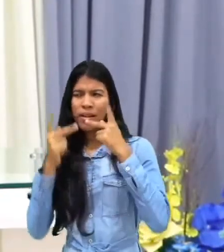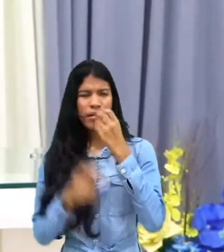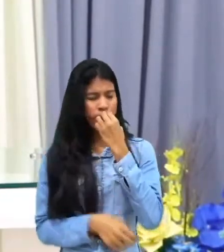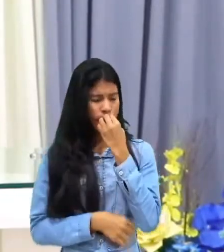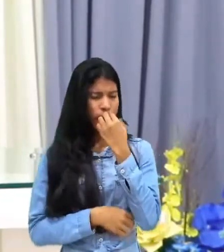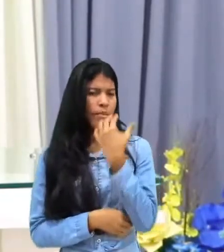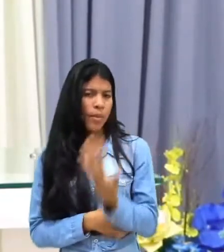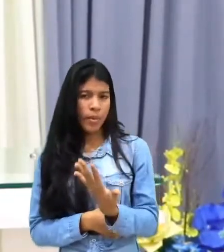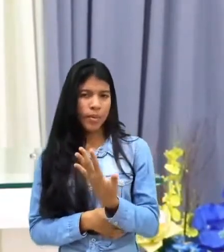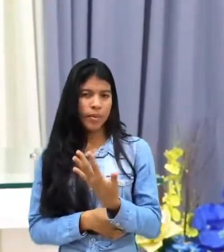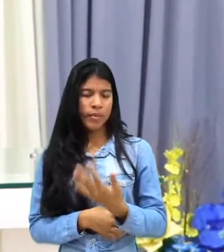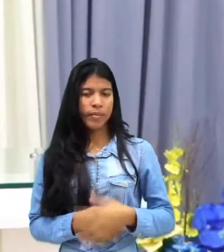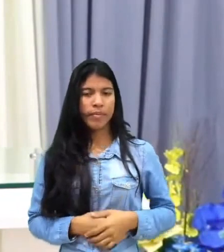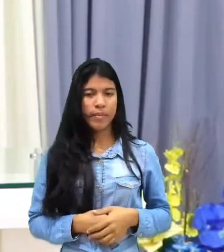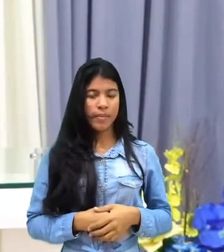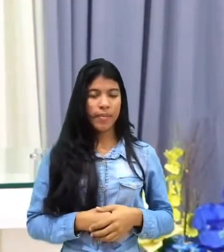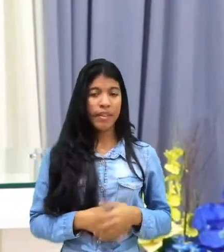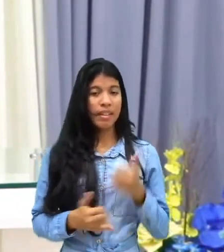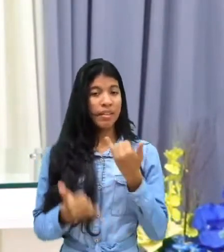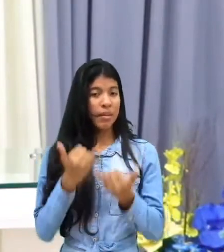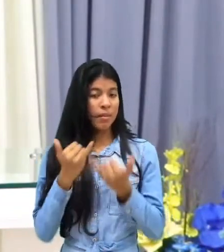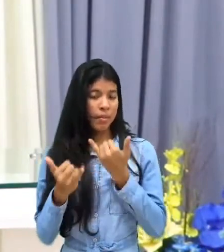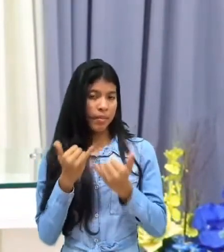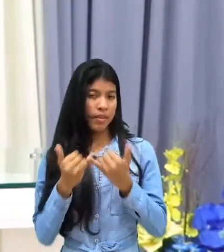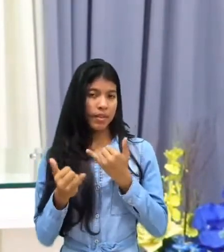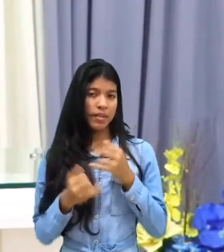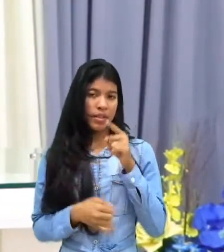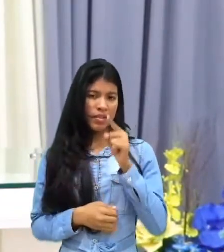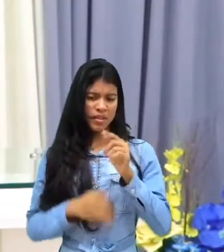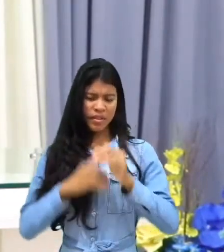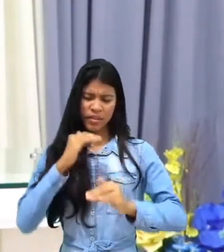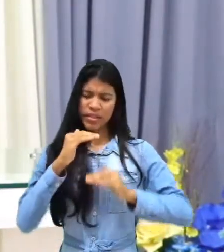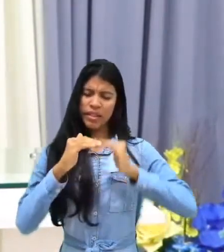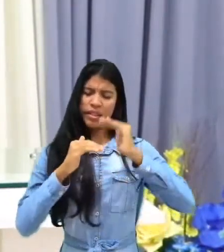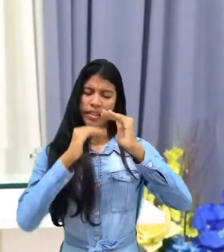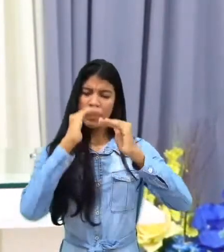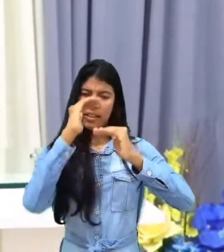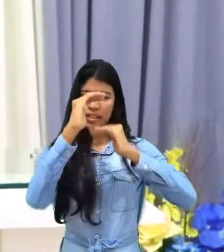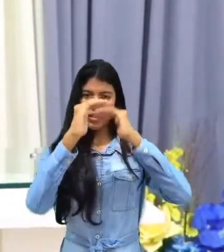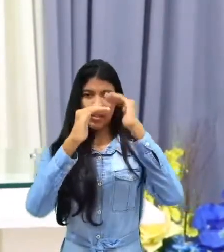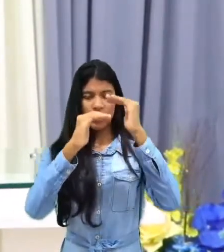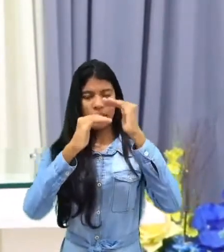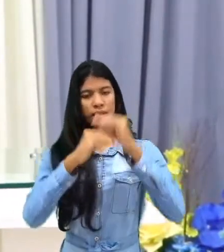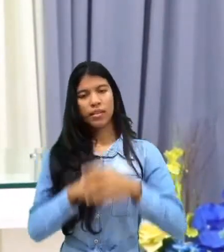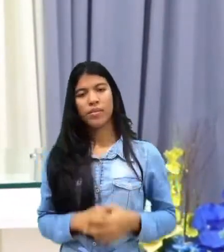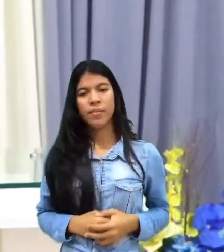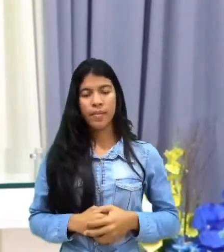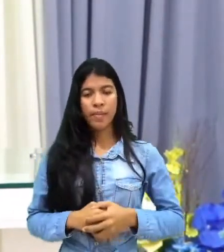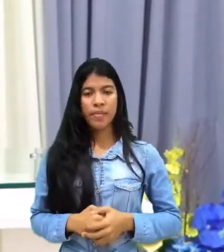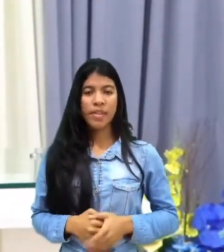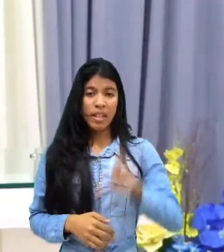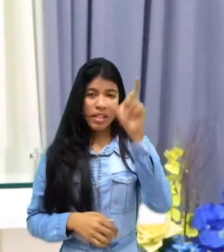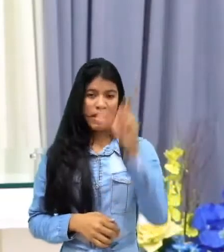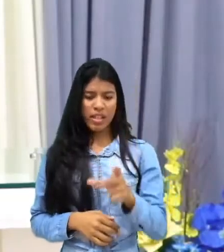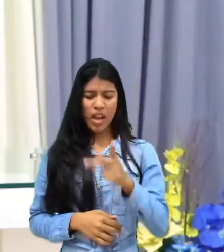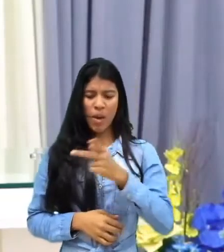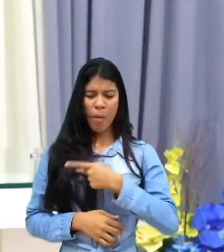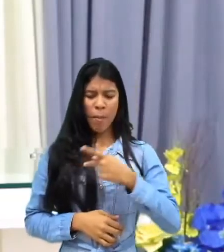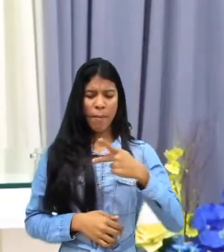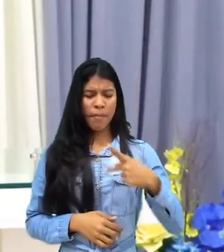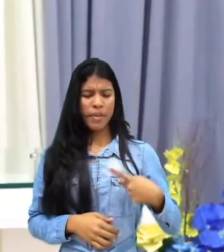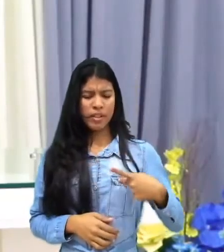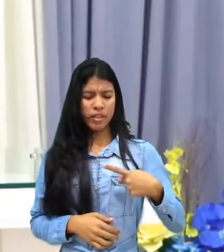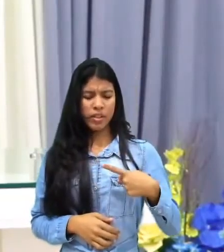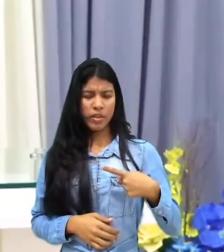você parece que de fato vai crescer no ministério, vai se tornar um grande pastor, vai liderar